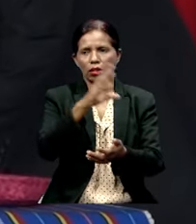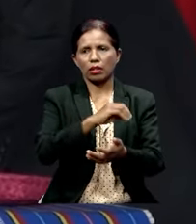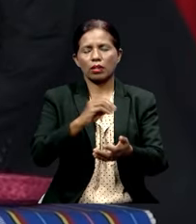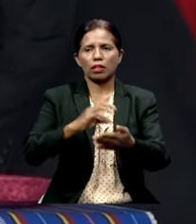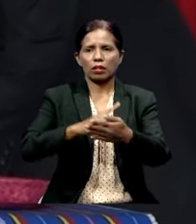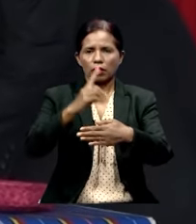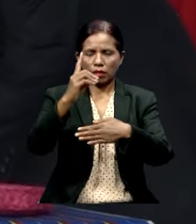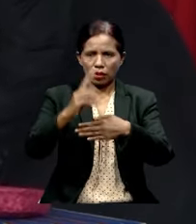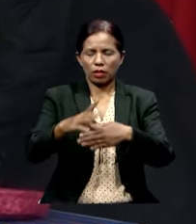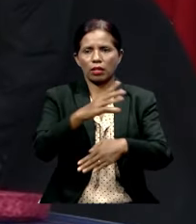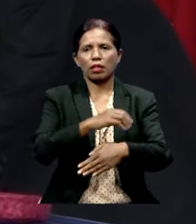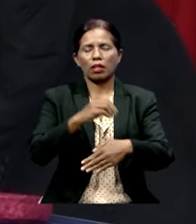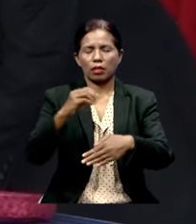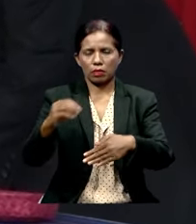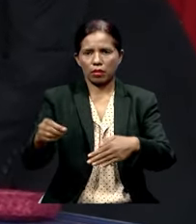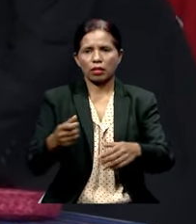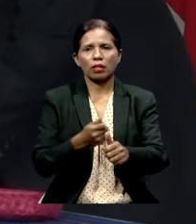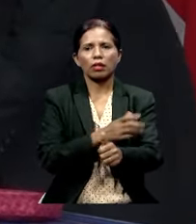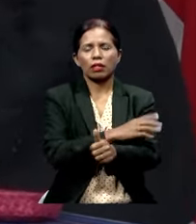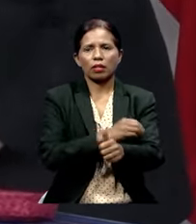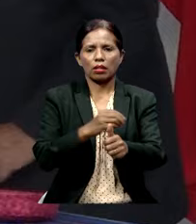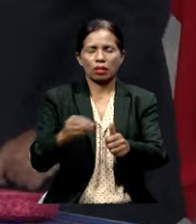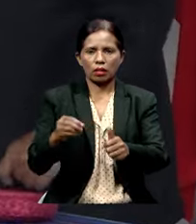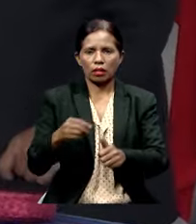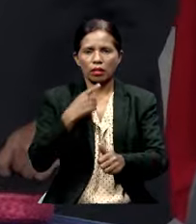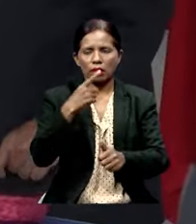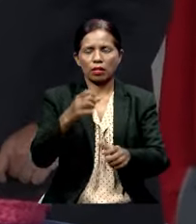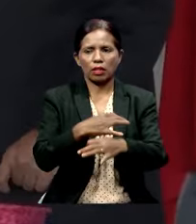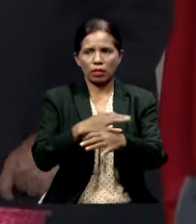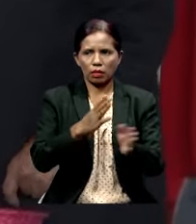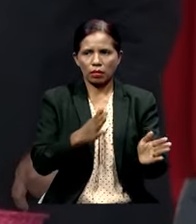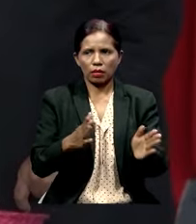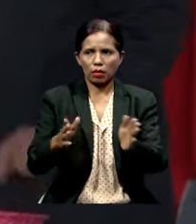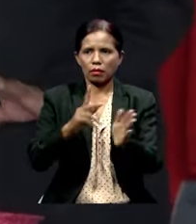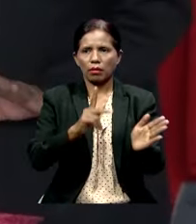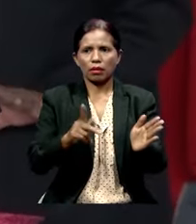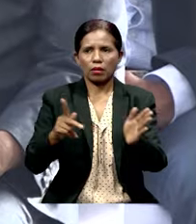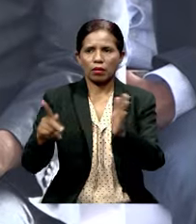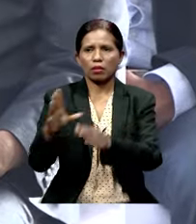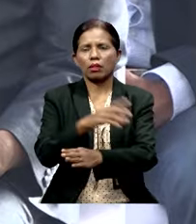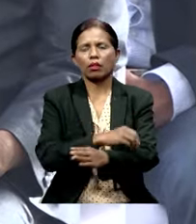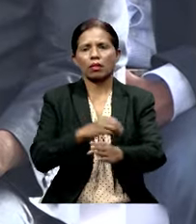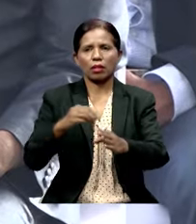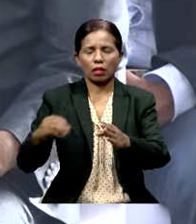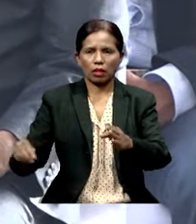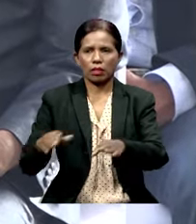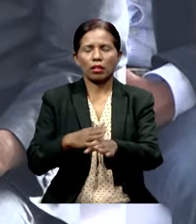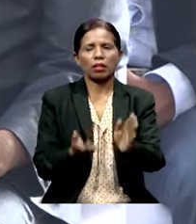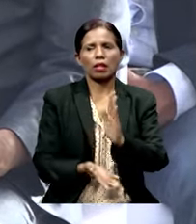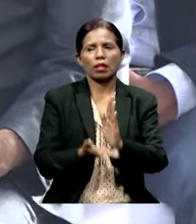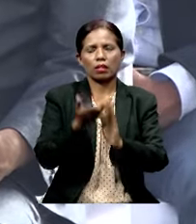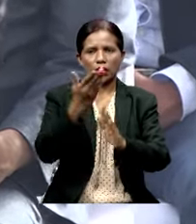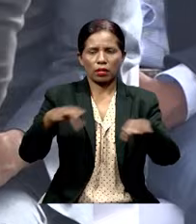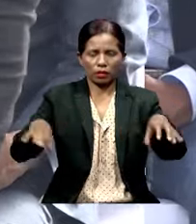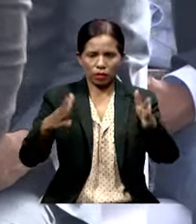desenvolve sistema de digitalização e a função pública, adia processo, planeamento para recrutamento, não há essa capacidade de